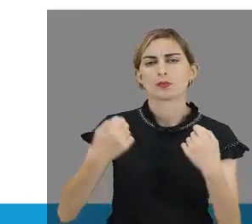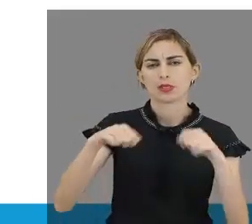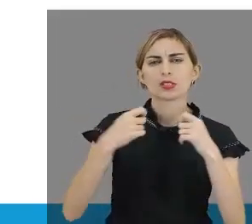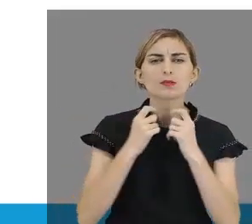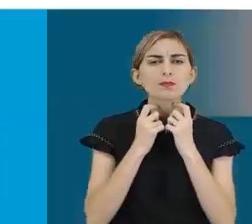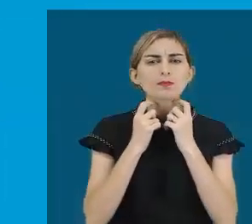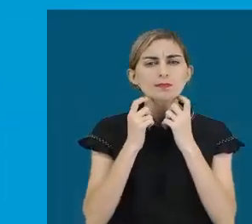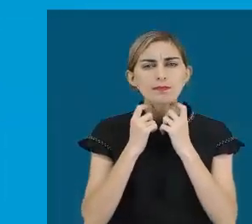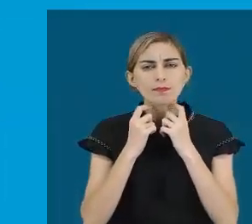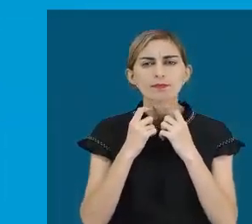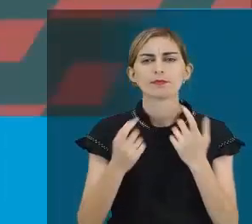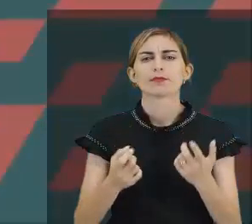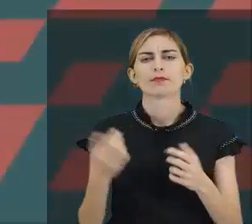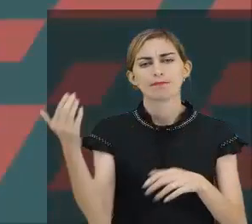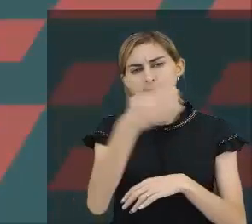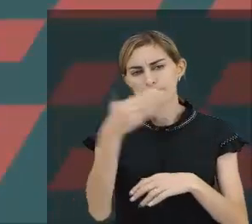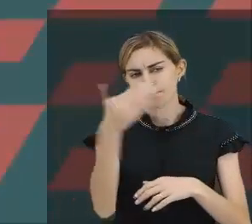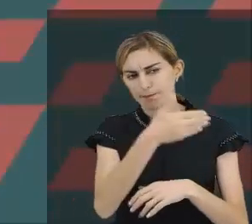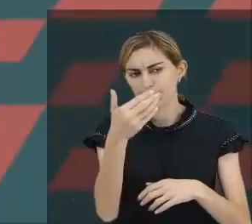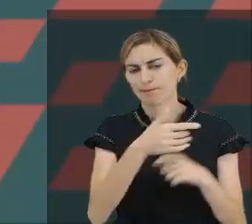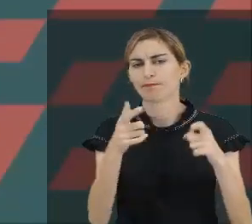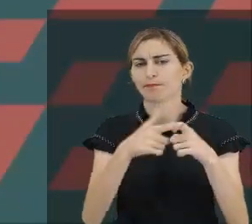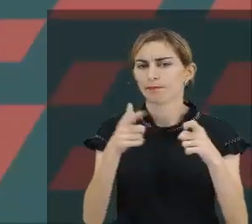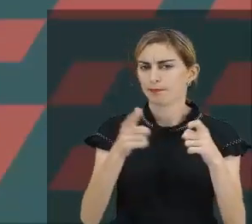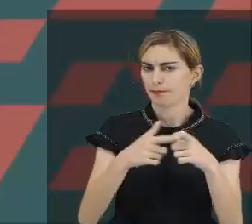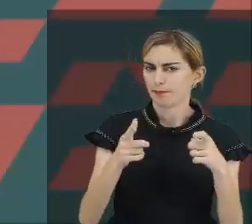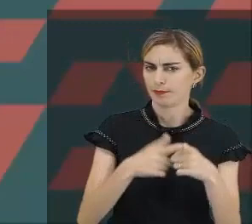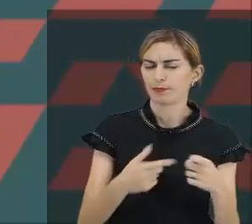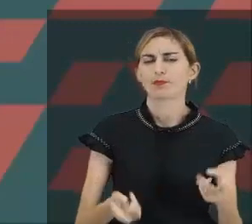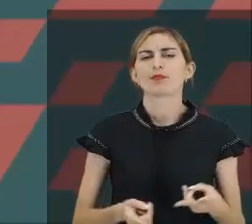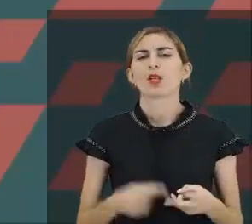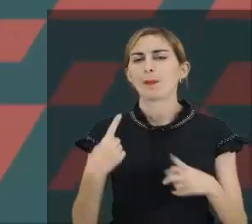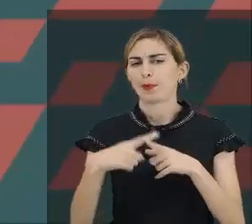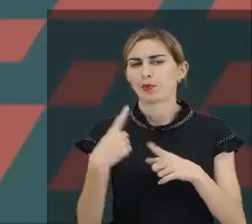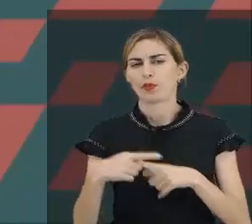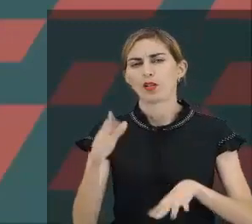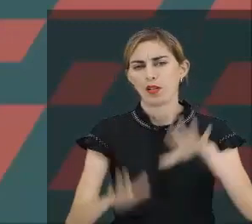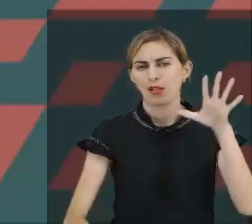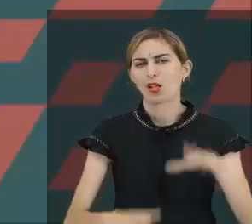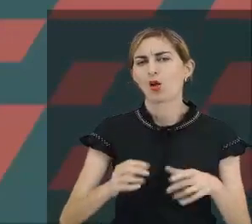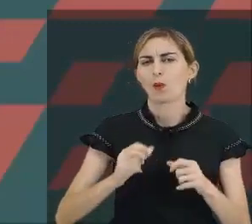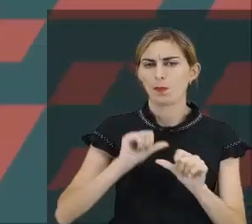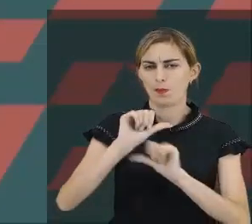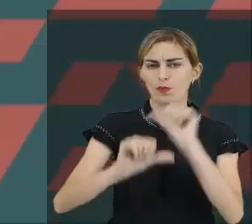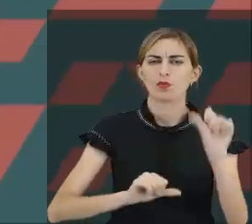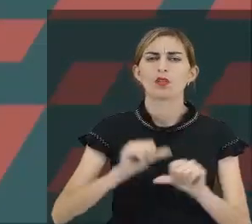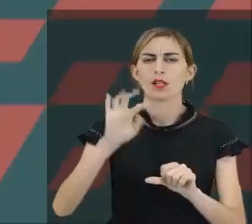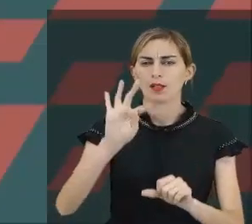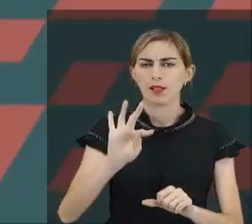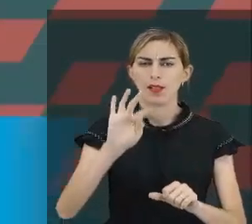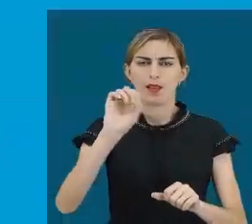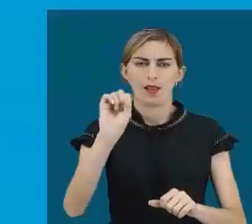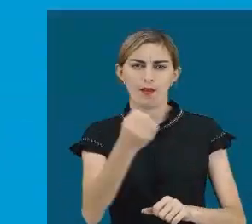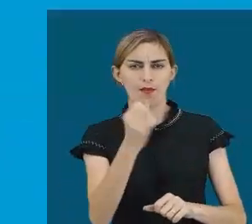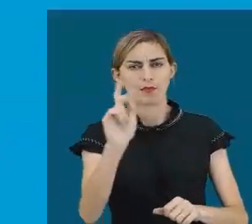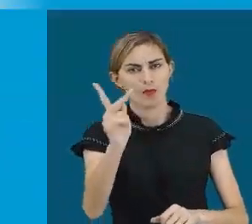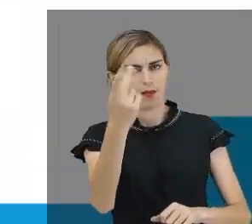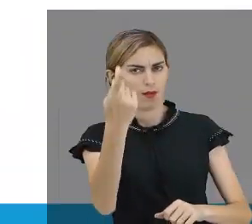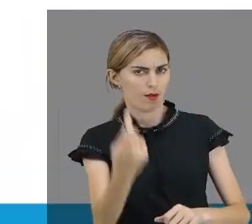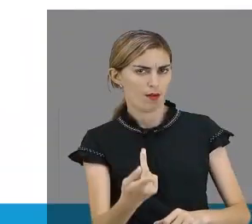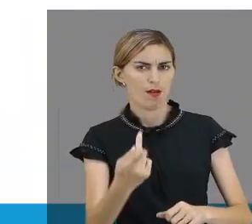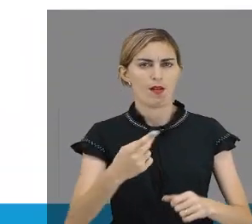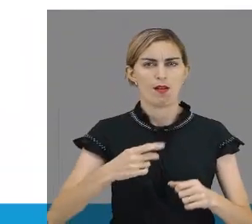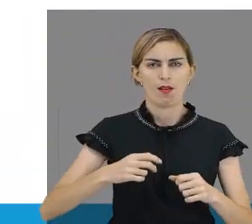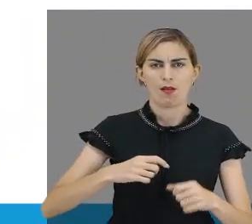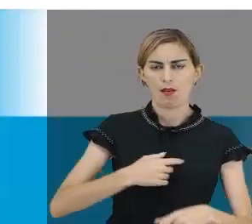endócrino, a maioria tem que fazer acompanhamento com o endocrinologista, porque tem uma alteração no TSH,